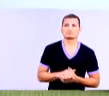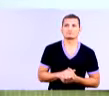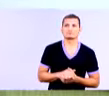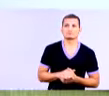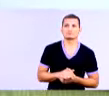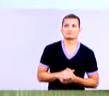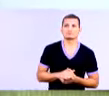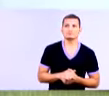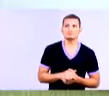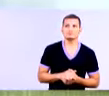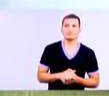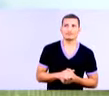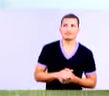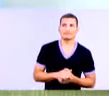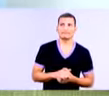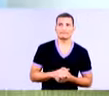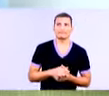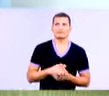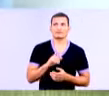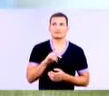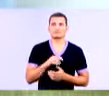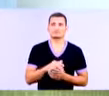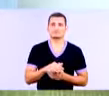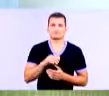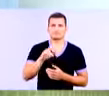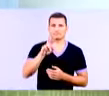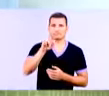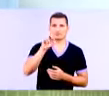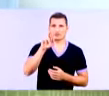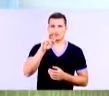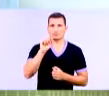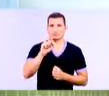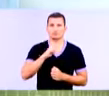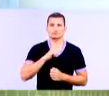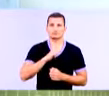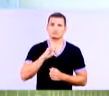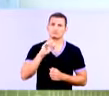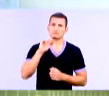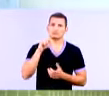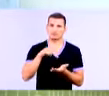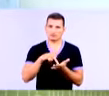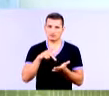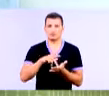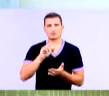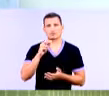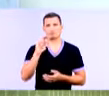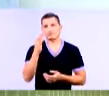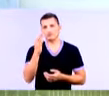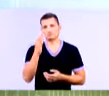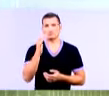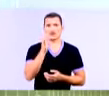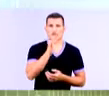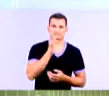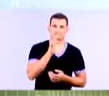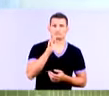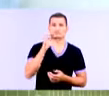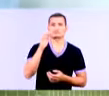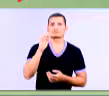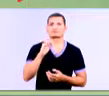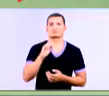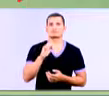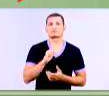Visualg. É um valor que só pode, é uma variável que só pode ter dois valores, ou ela é verdadeira ou ela é falsa, tá, gente? Tá